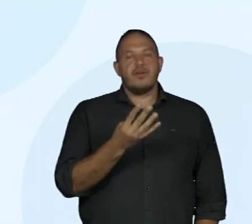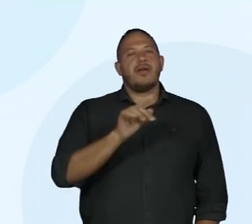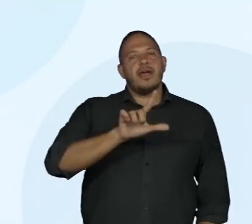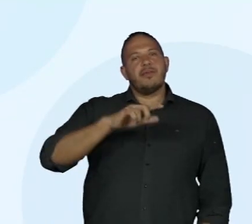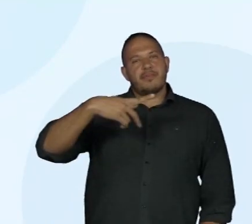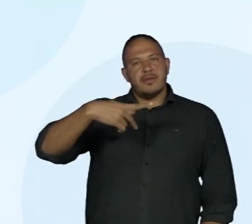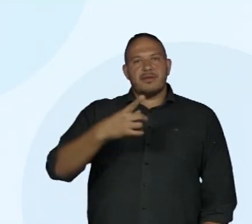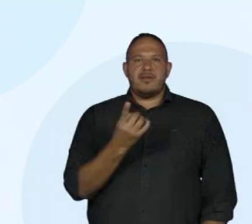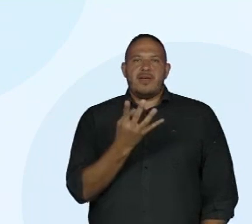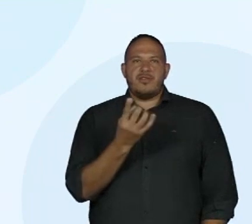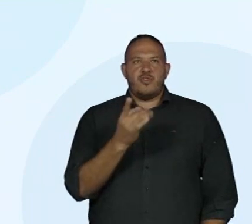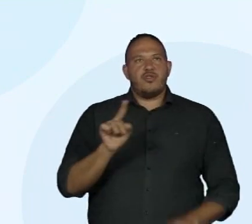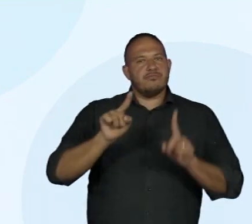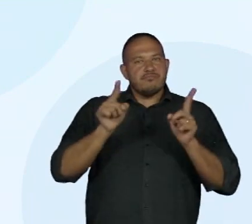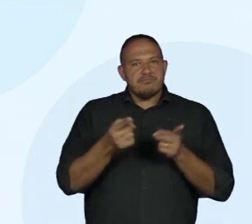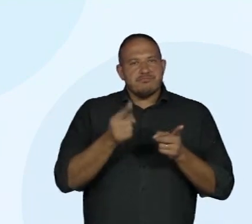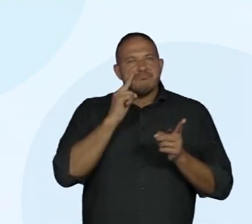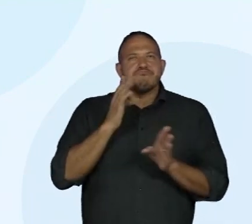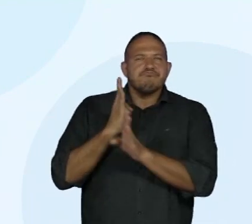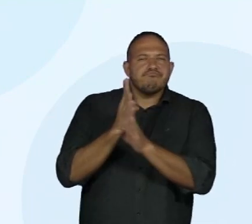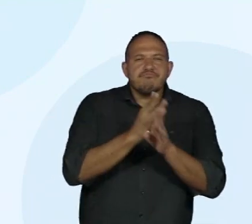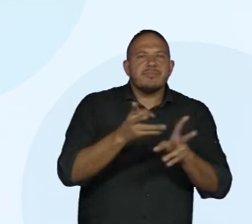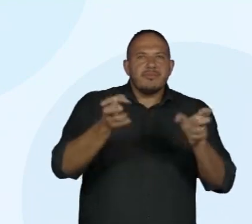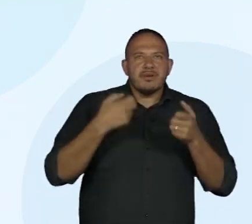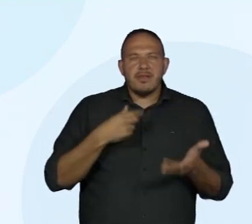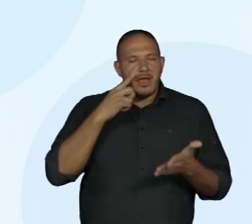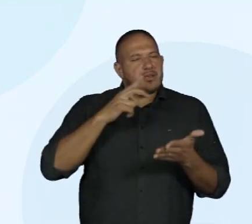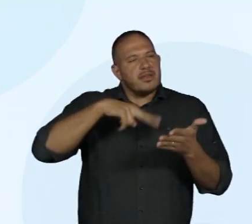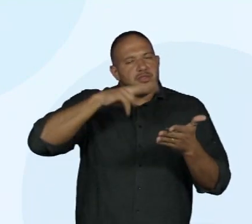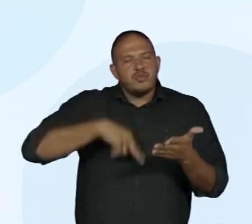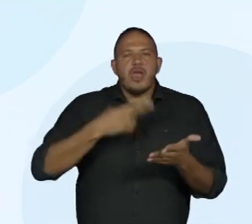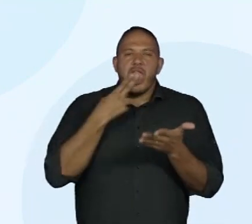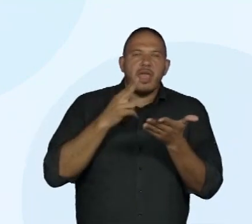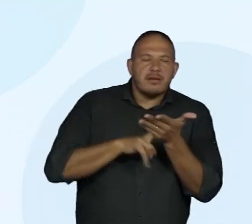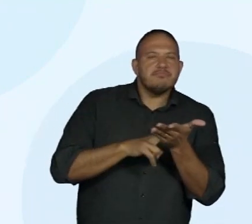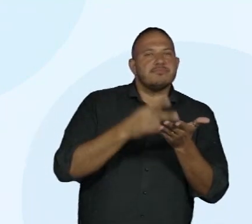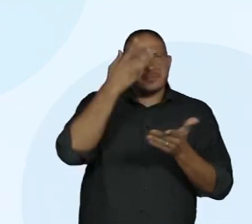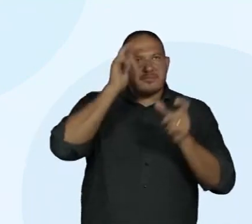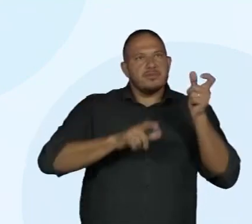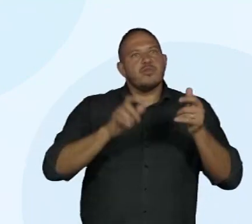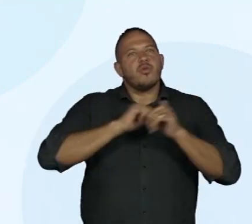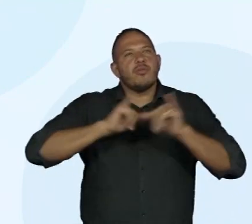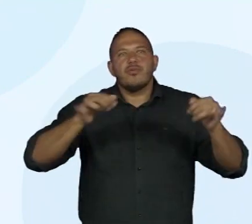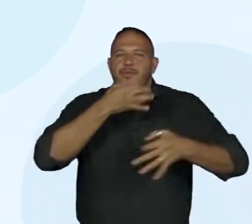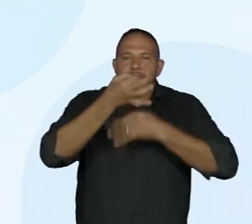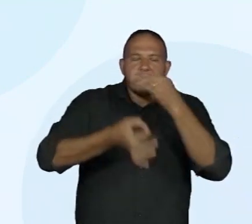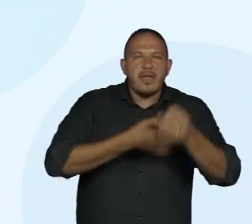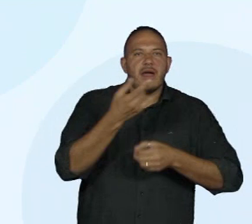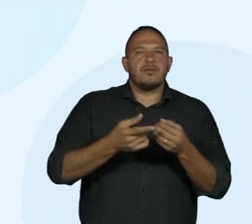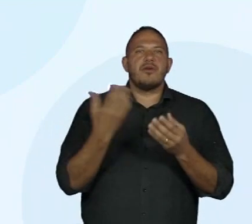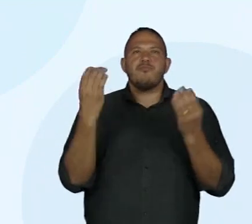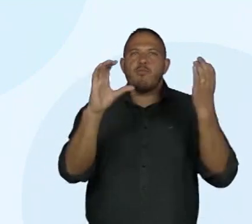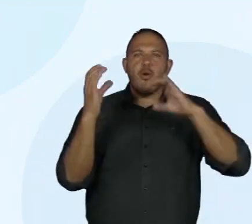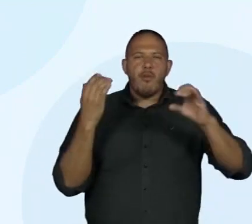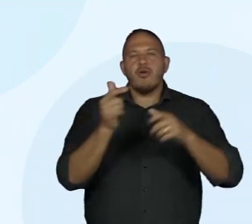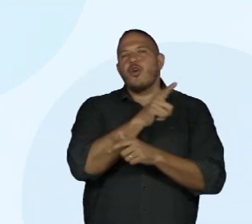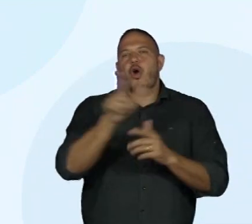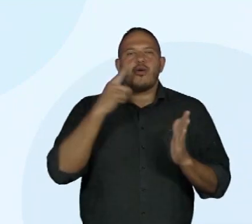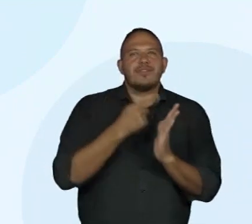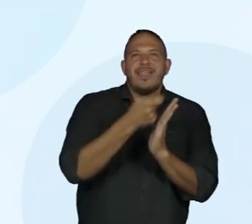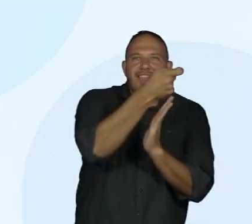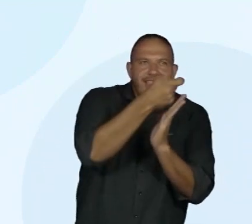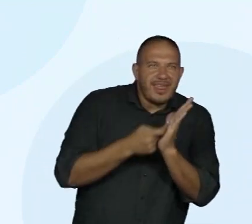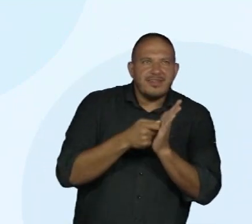EF04LP14, identificar em notícias, cartas de leitor, comentários, post, entre outros textos do campo da vida